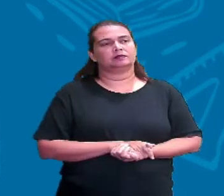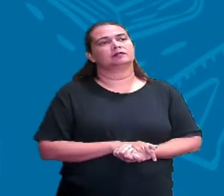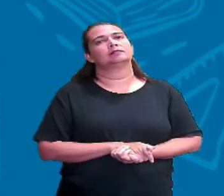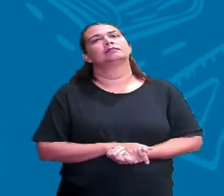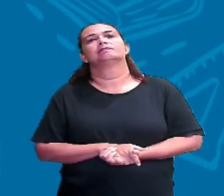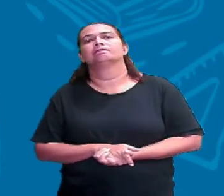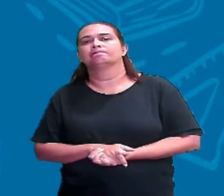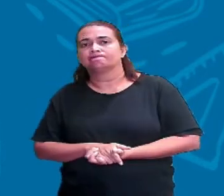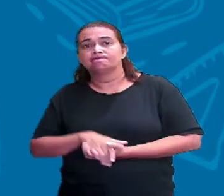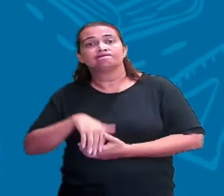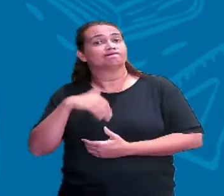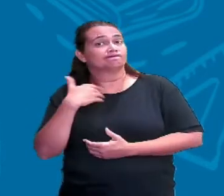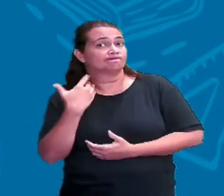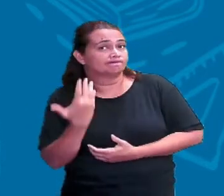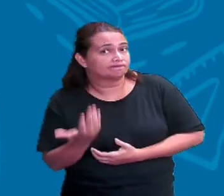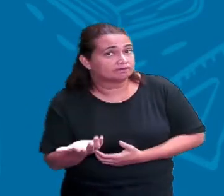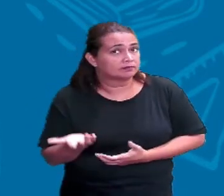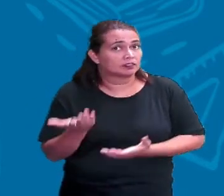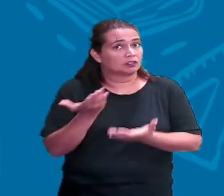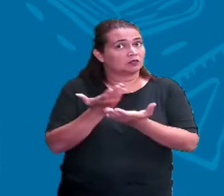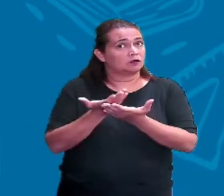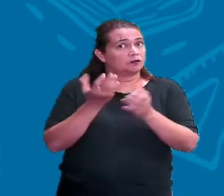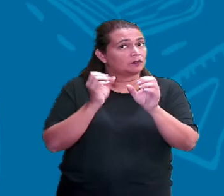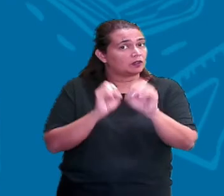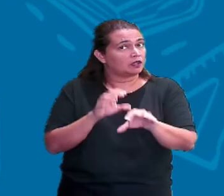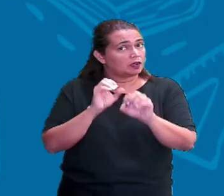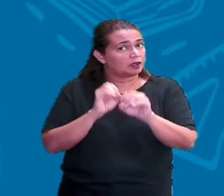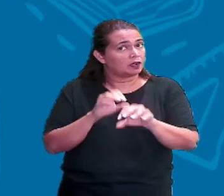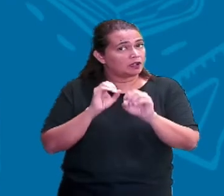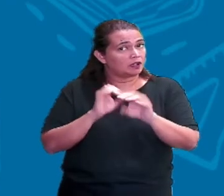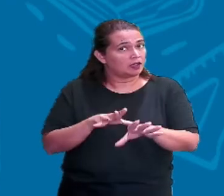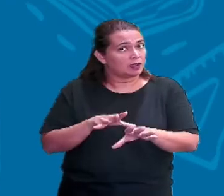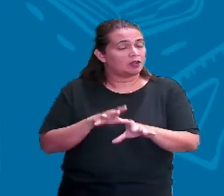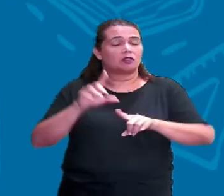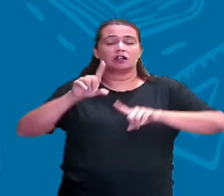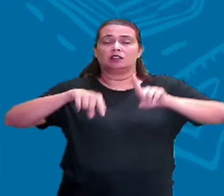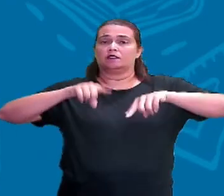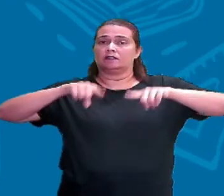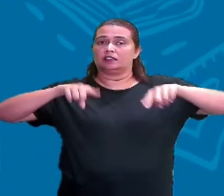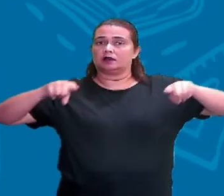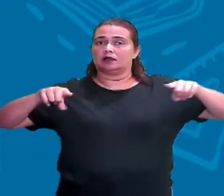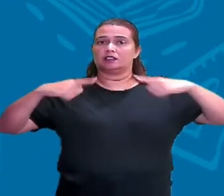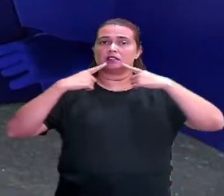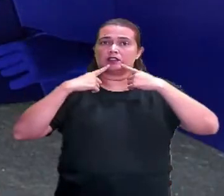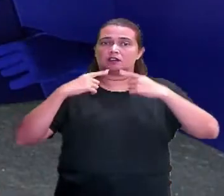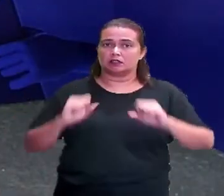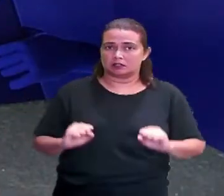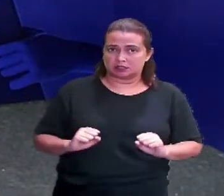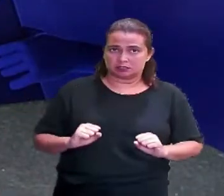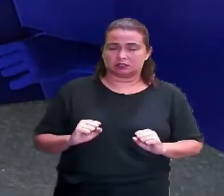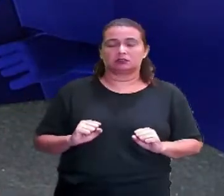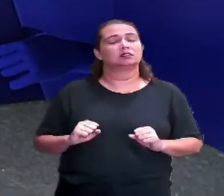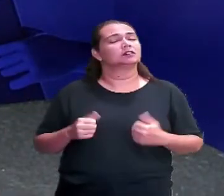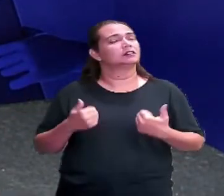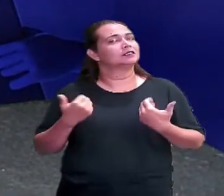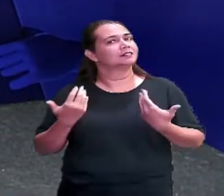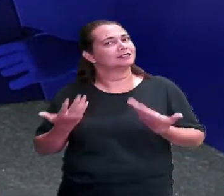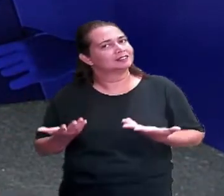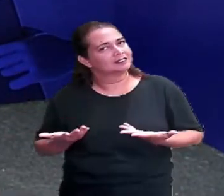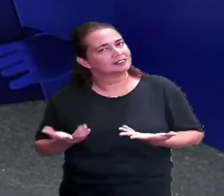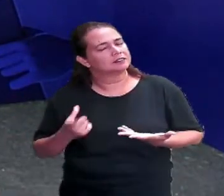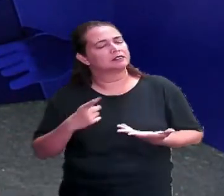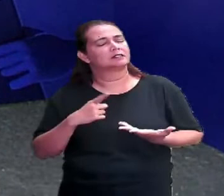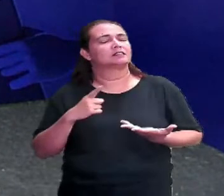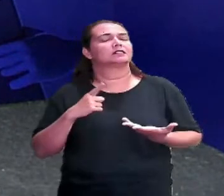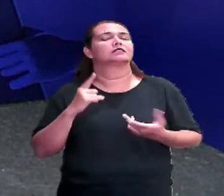Então, gente, a aula das variações linguísticas, não é? Tem muito